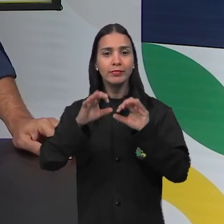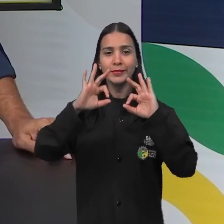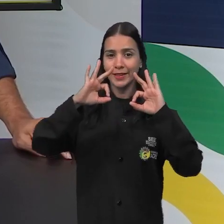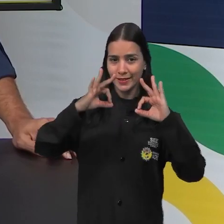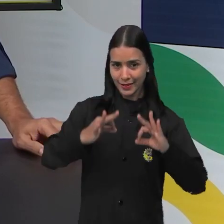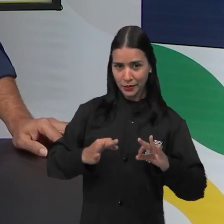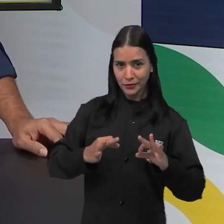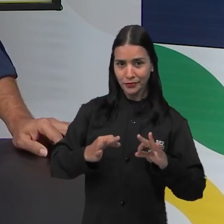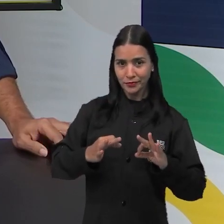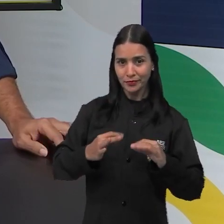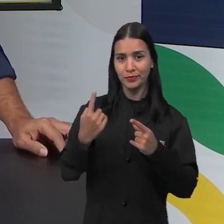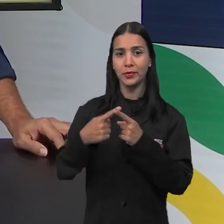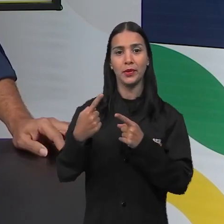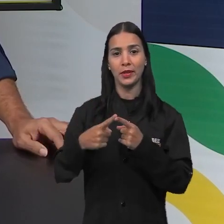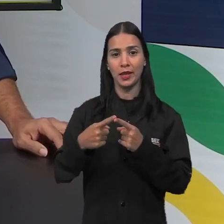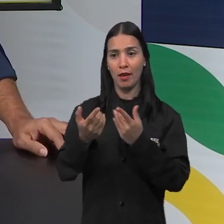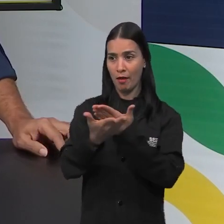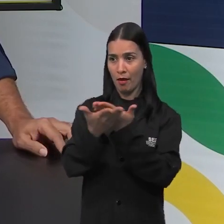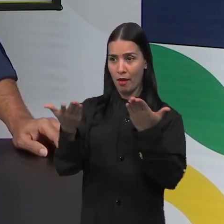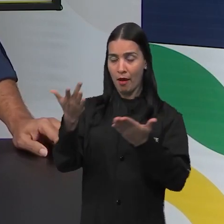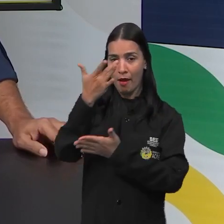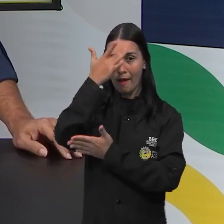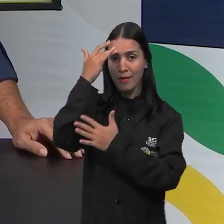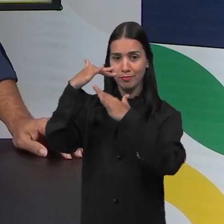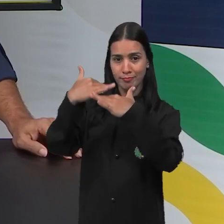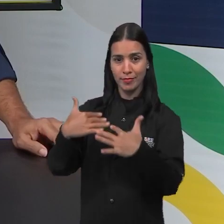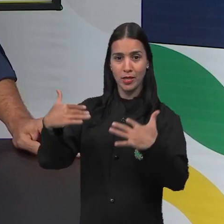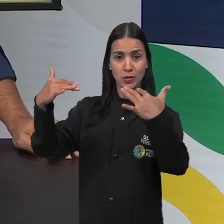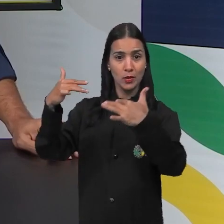olha, ninguém viu a falta, mas eu sei que eu fiz